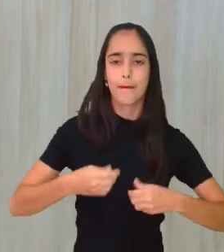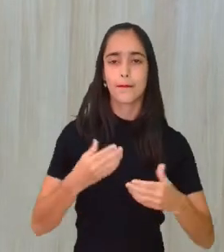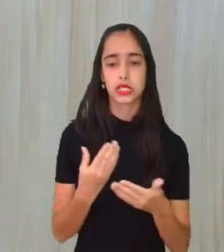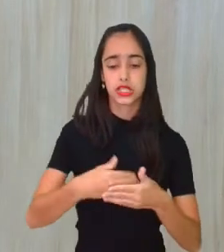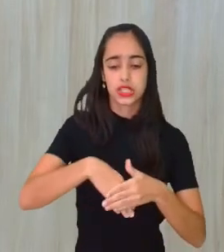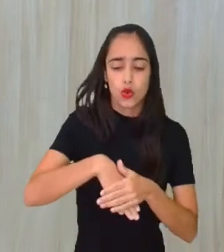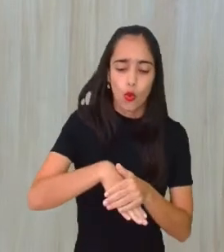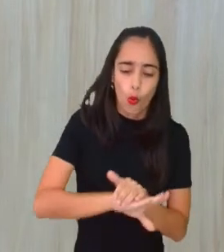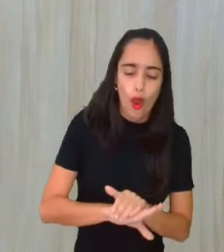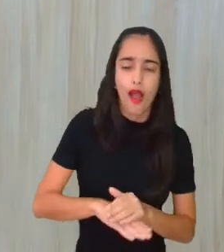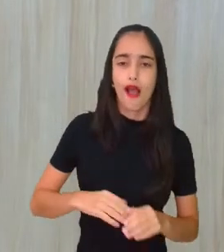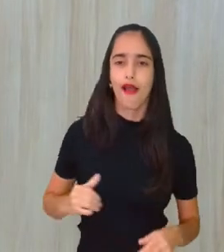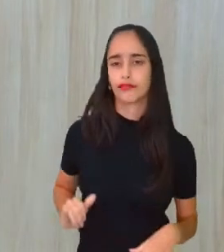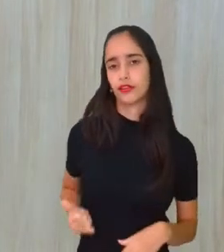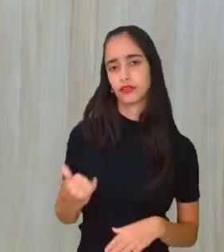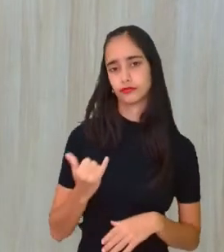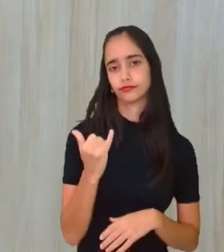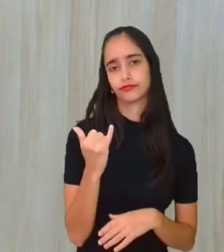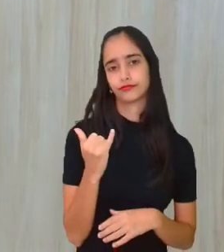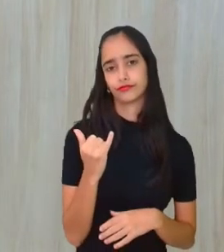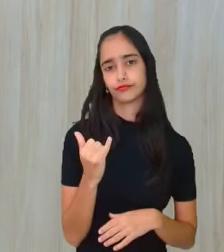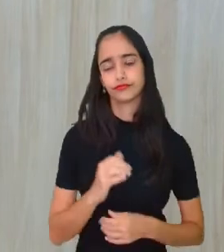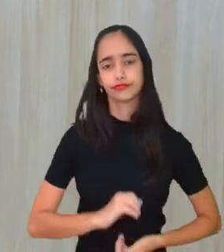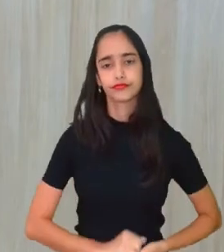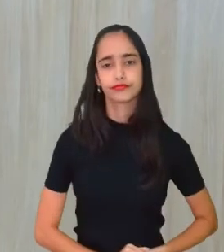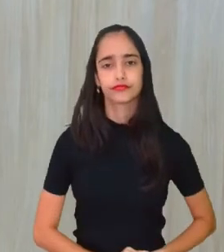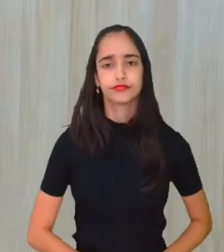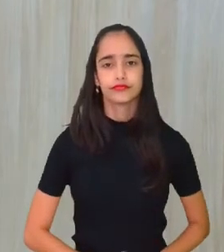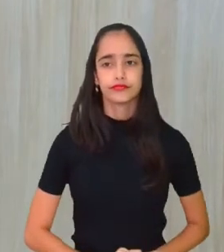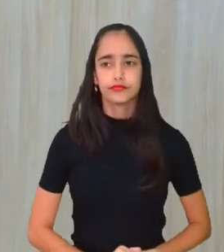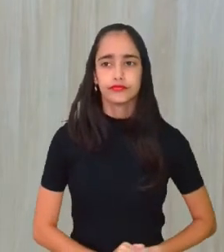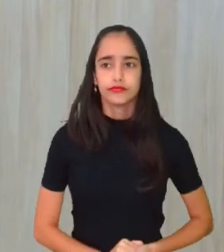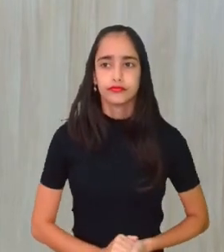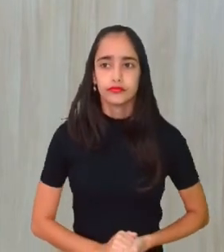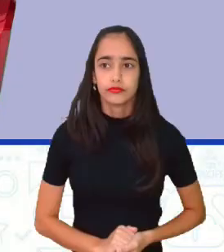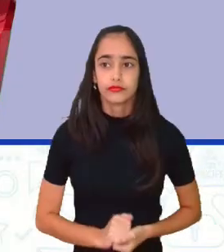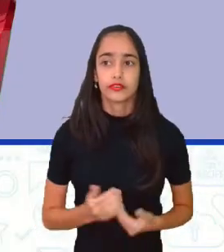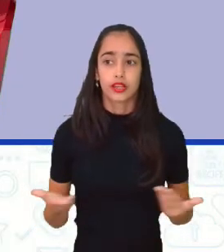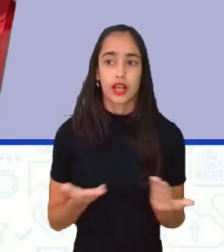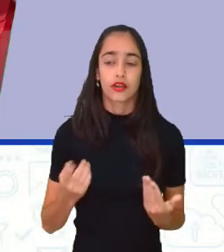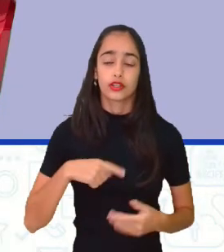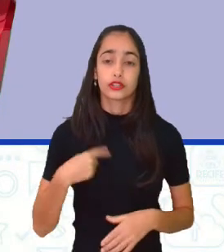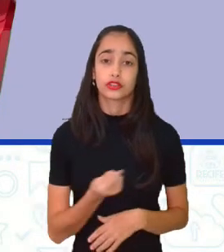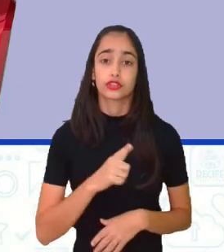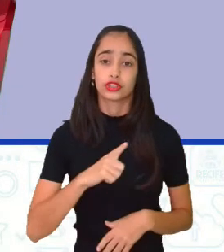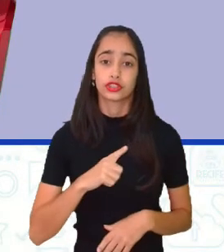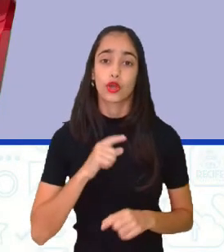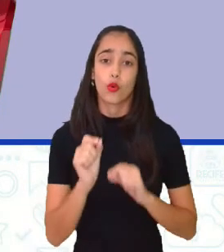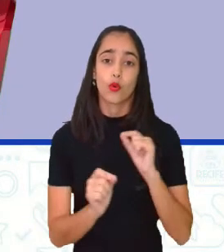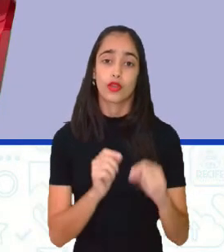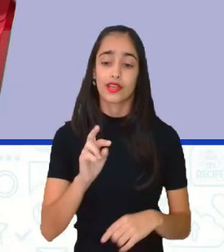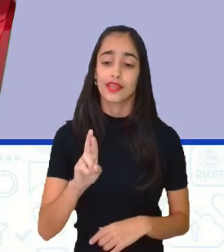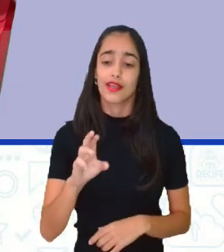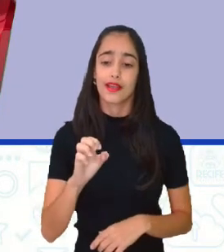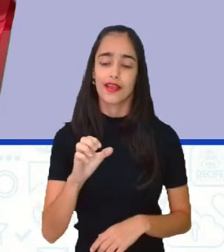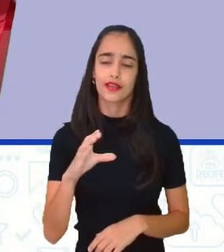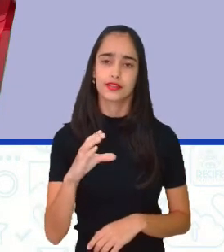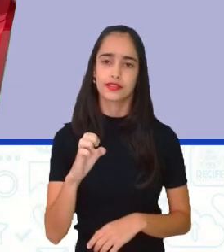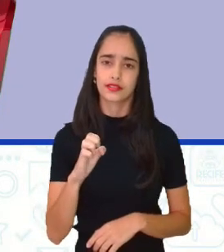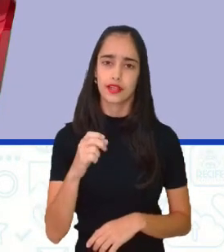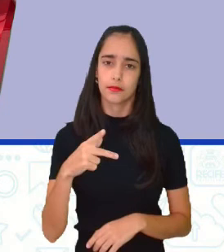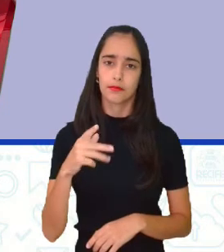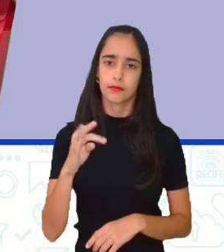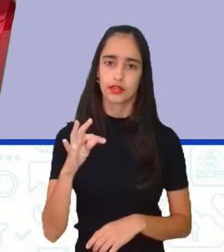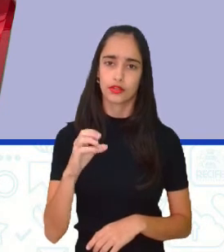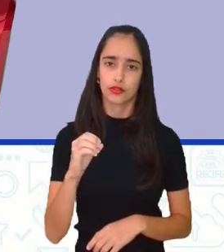essas cargas elétricas no circuito. E aqui nós temos os receptores. Pelo